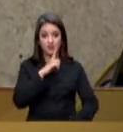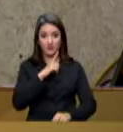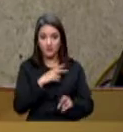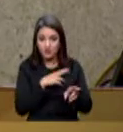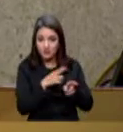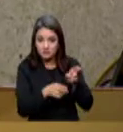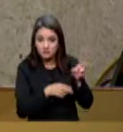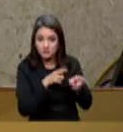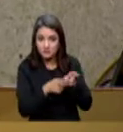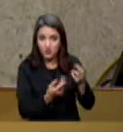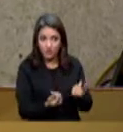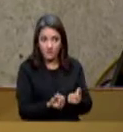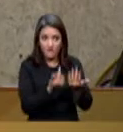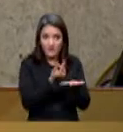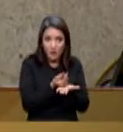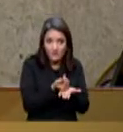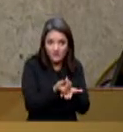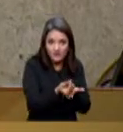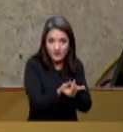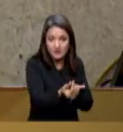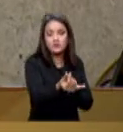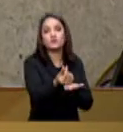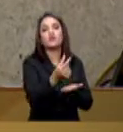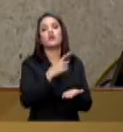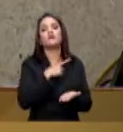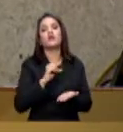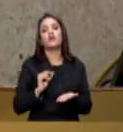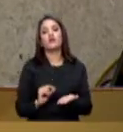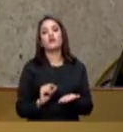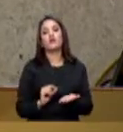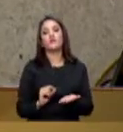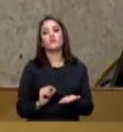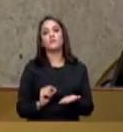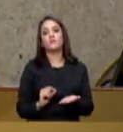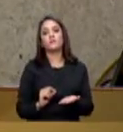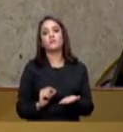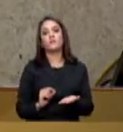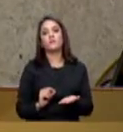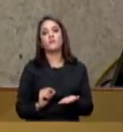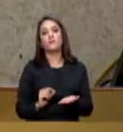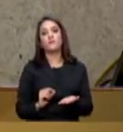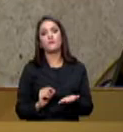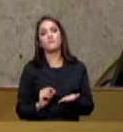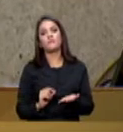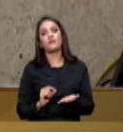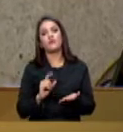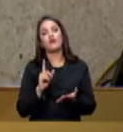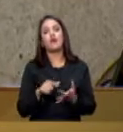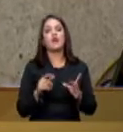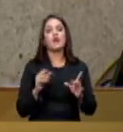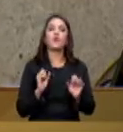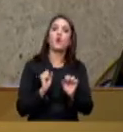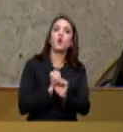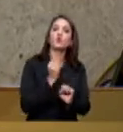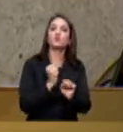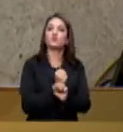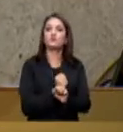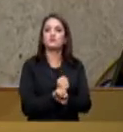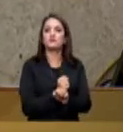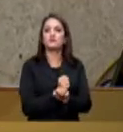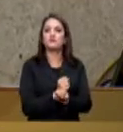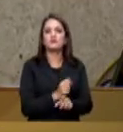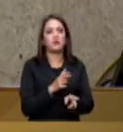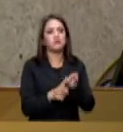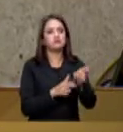Seu custo fixo consiste nada mais, nada menos que na construção de linhas ferroviárias.